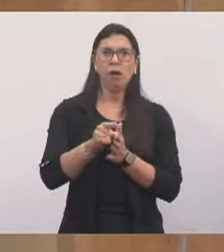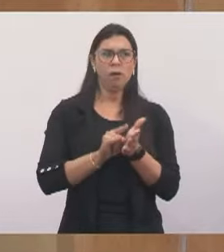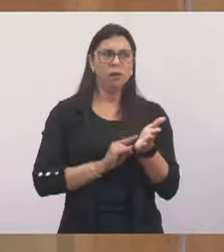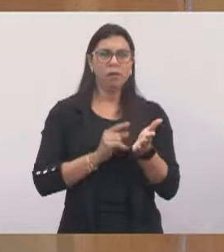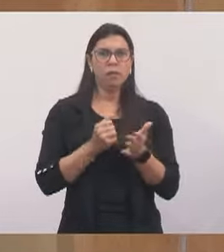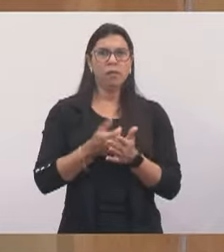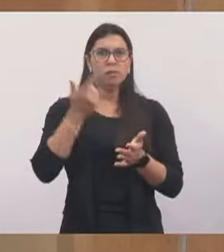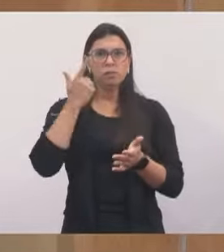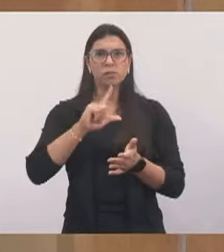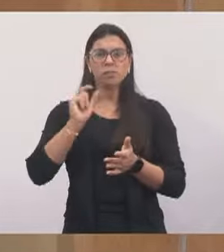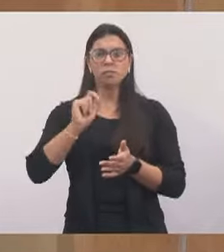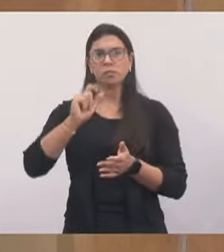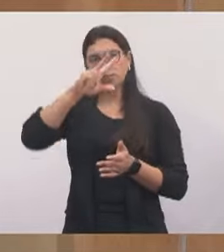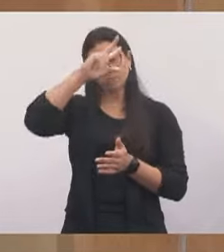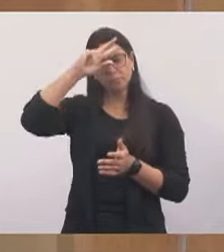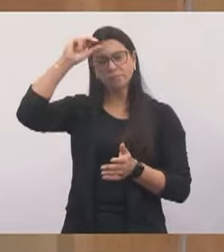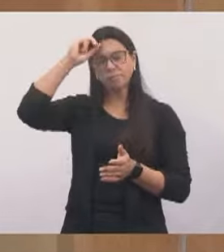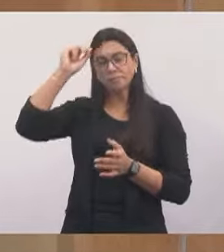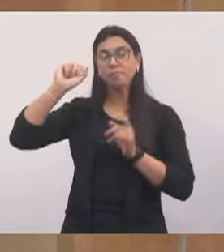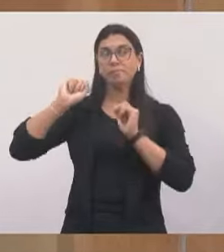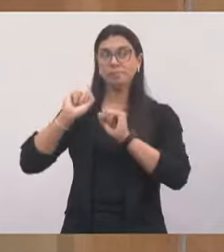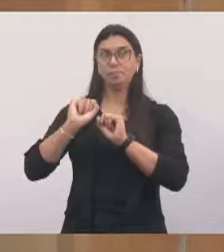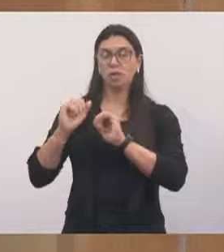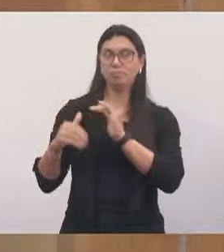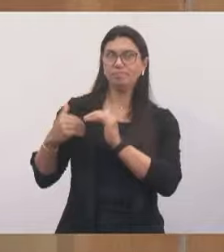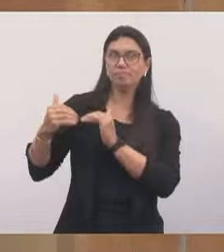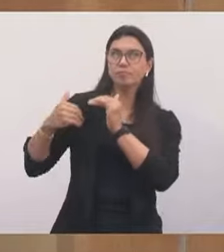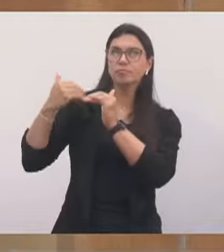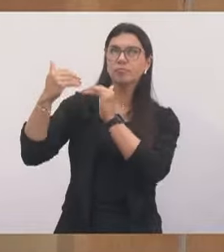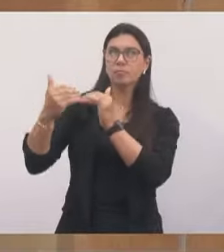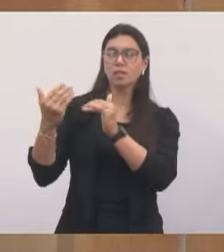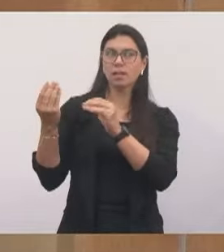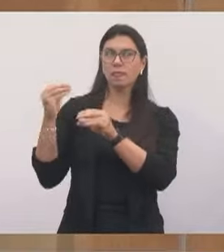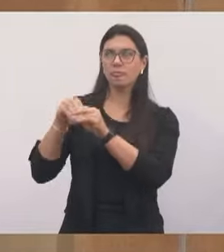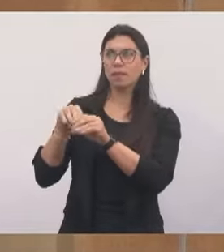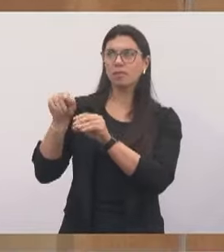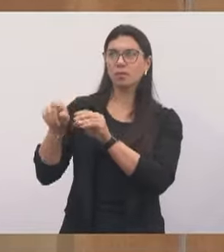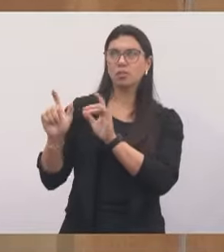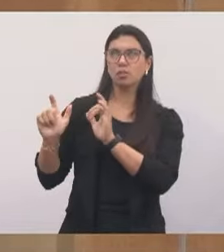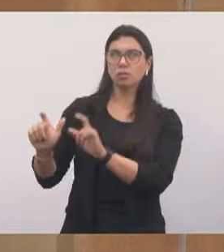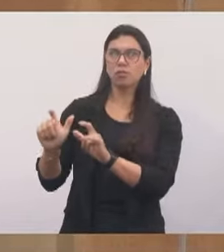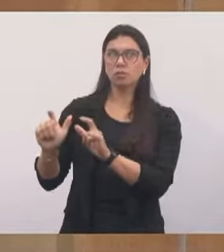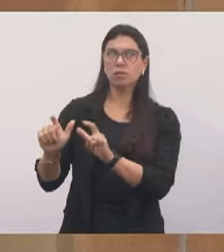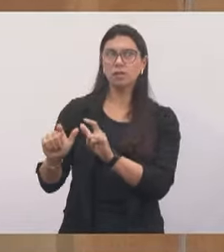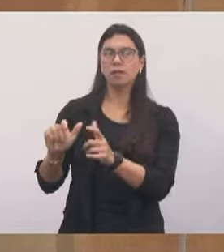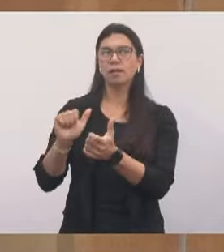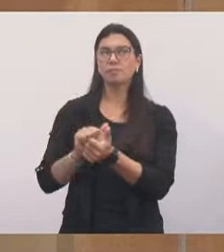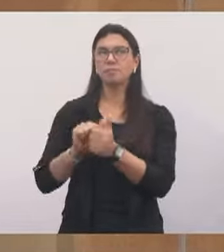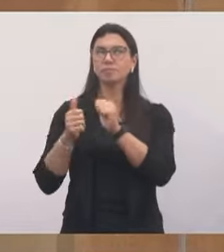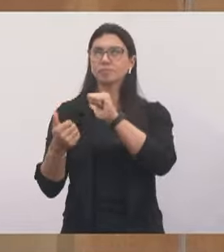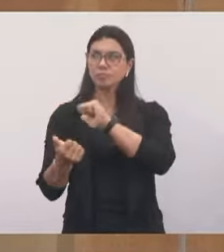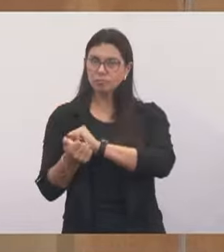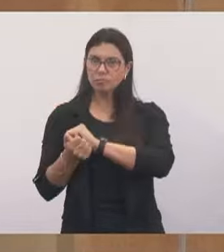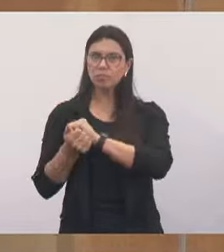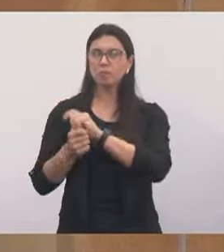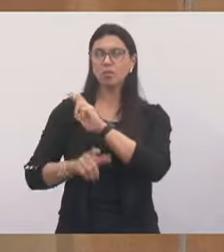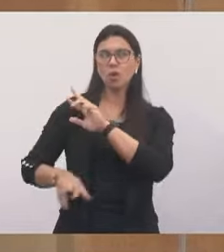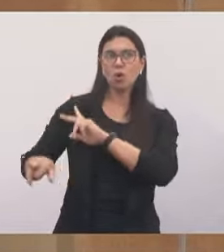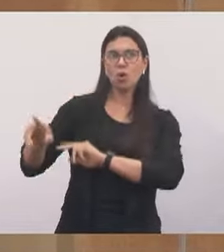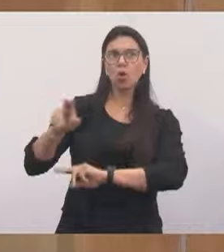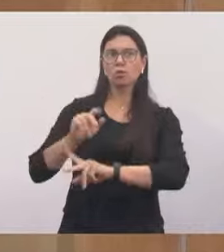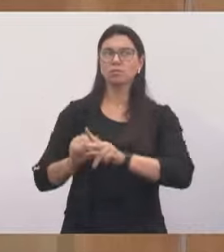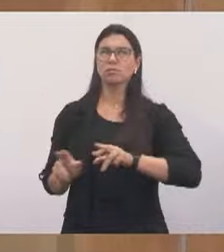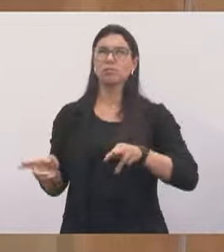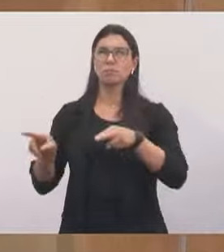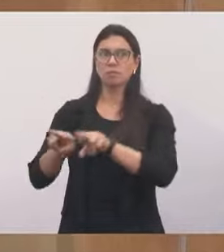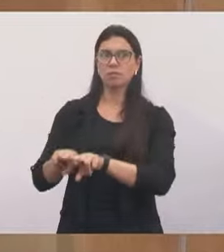que a Prefeitura possa desenvolver, dentro das dependências do Ponte Preta, atividades esportivas, dentre outras parcerias